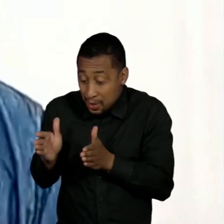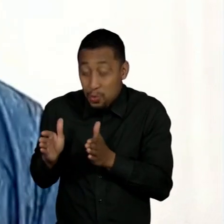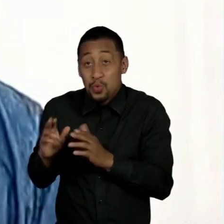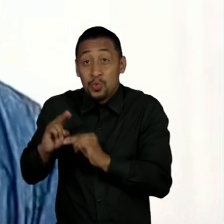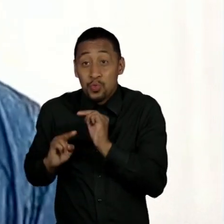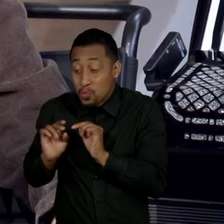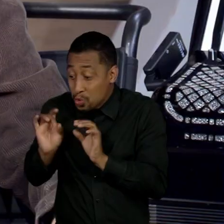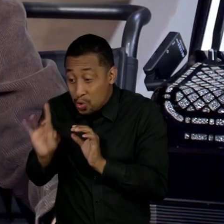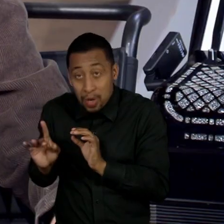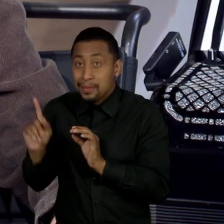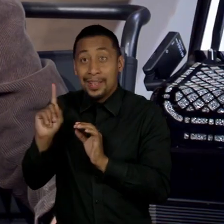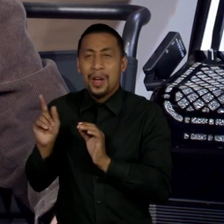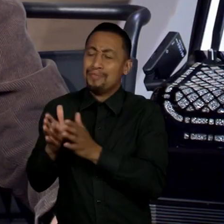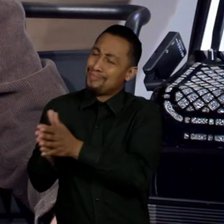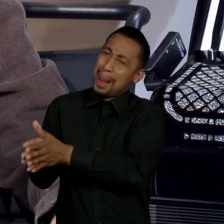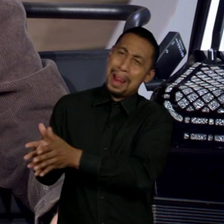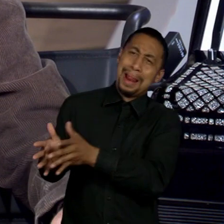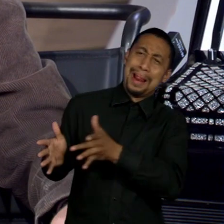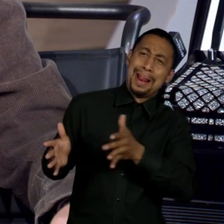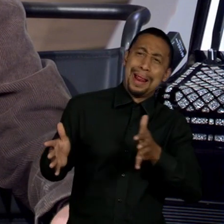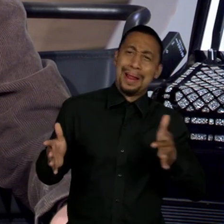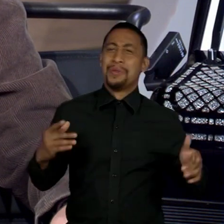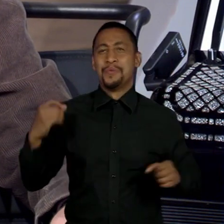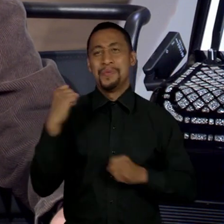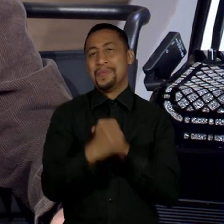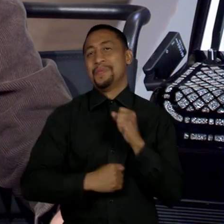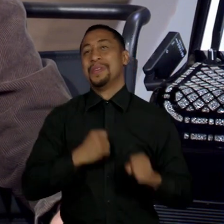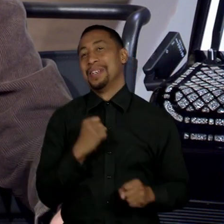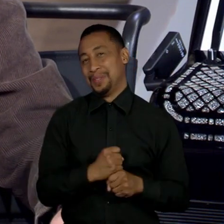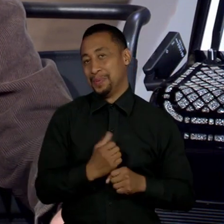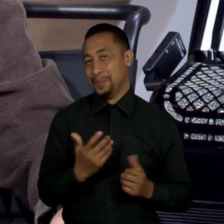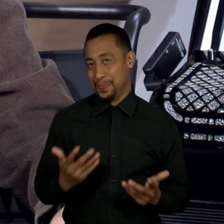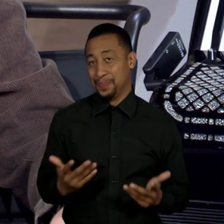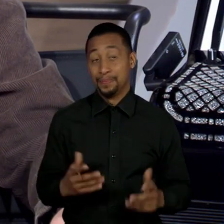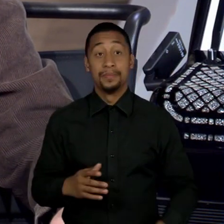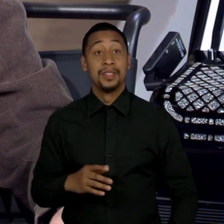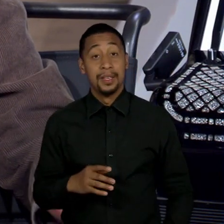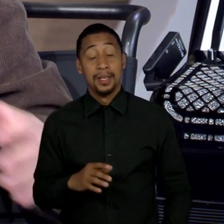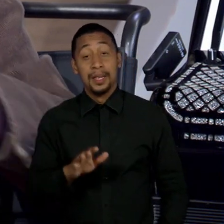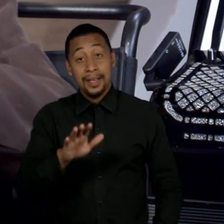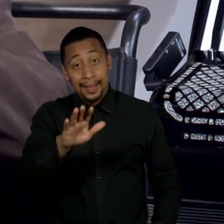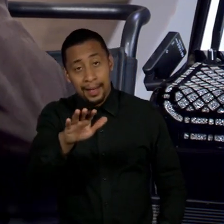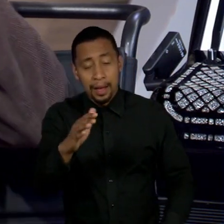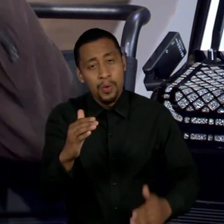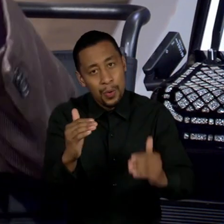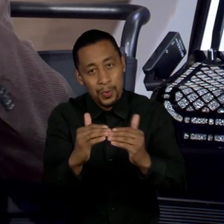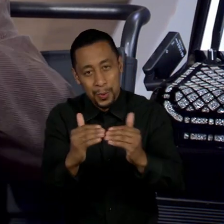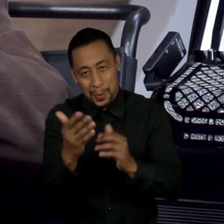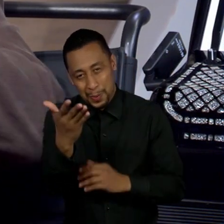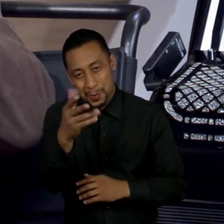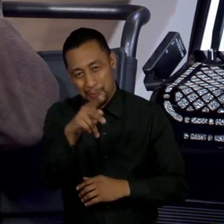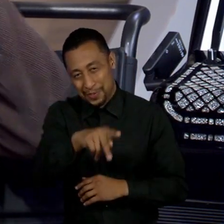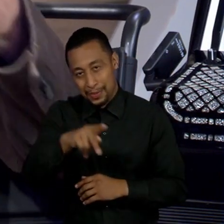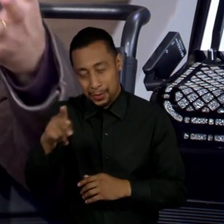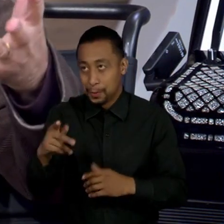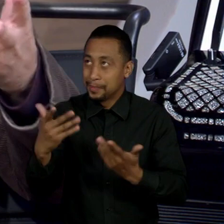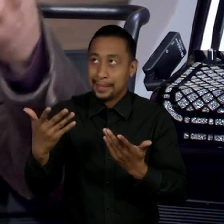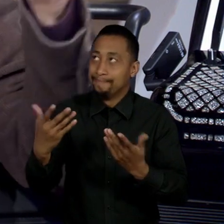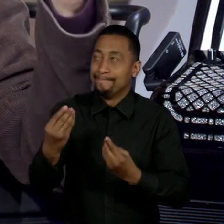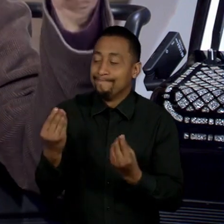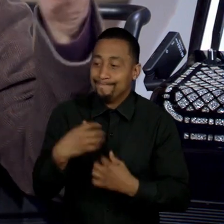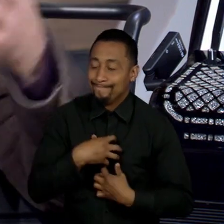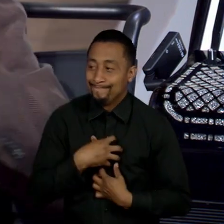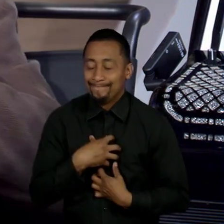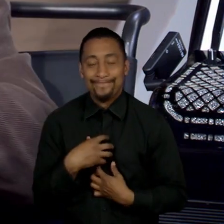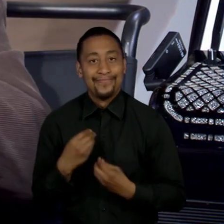inteiro. Reitero o que o professor falou, colega. O São João, a festa junina, o espírito do forró,